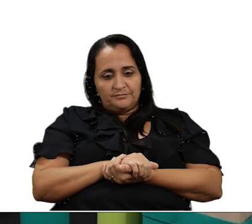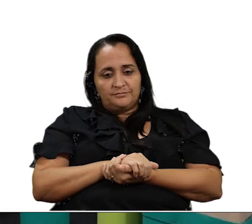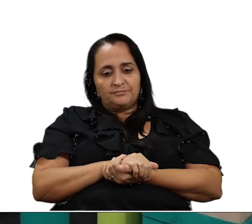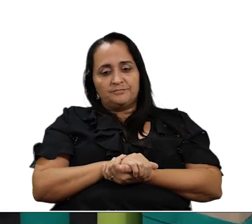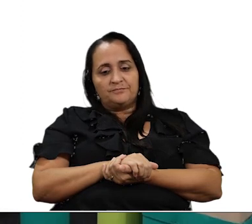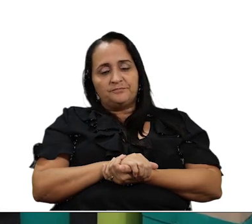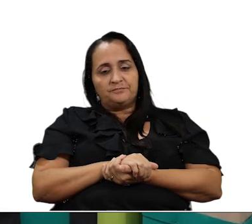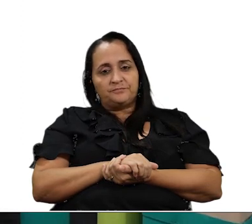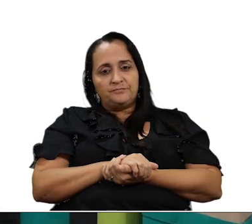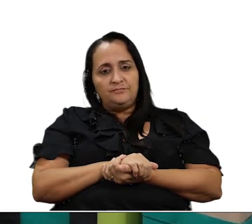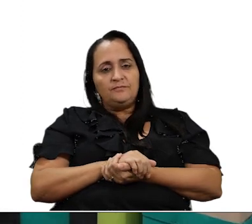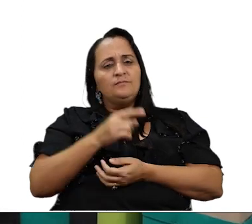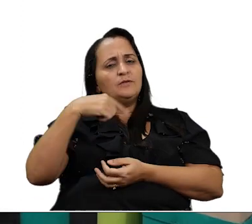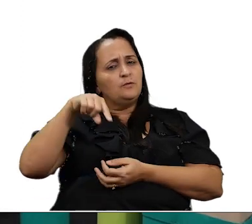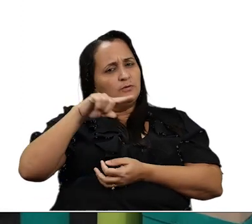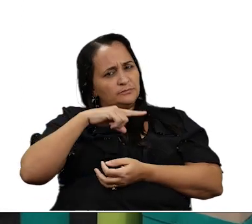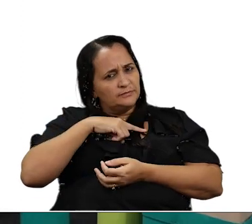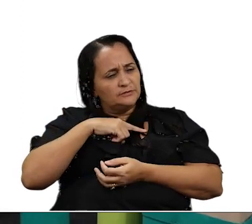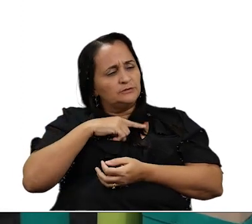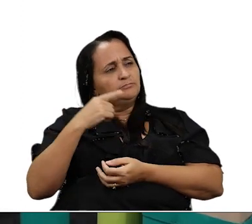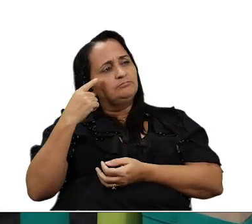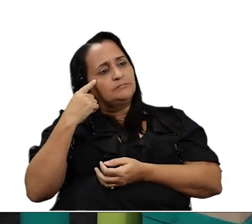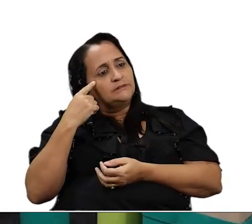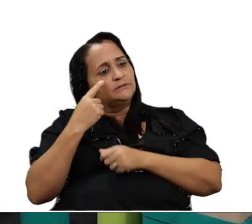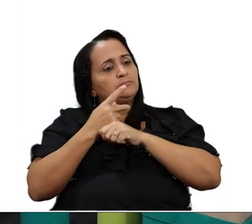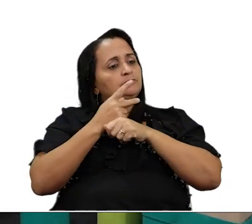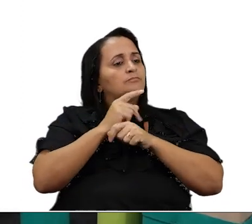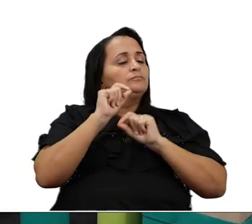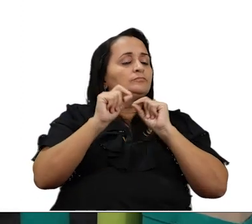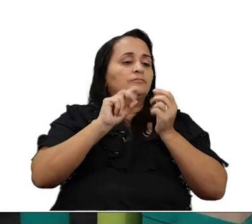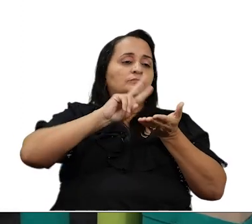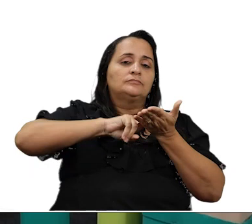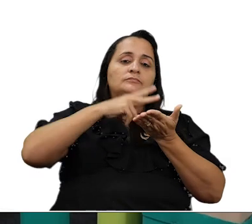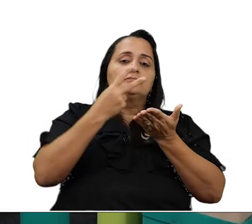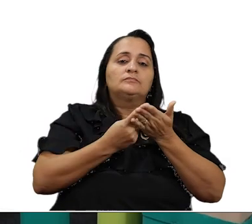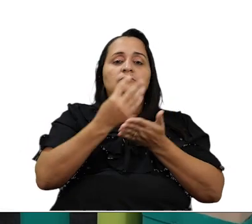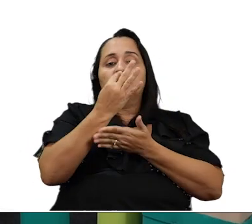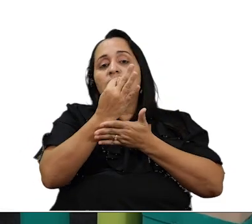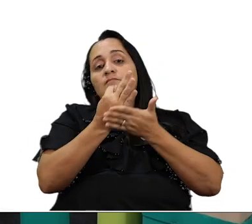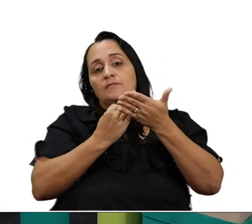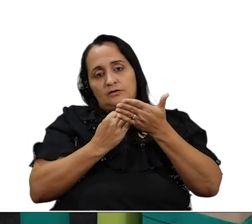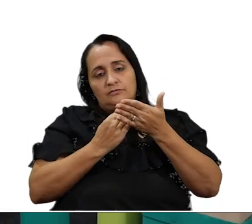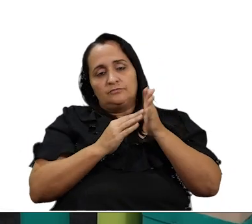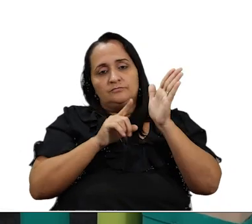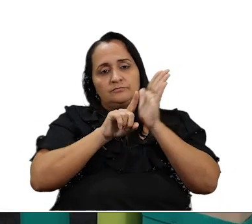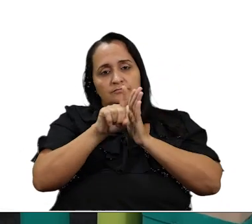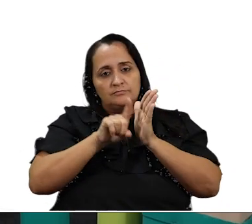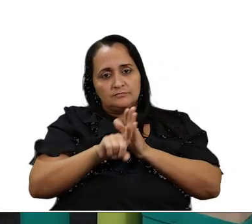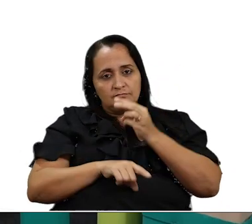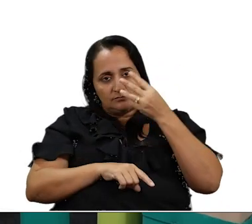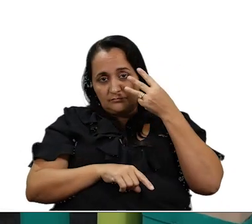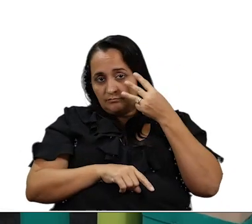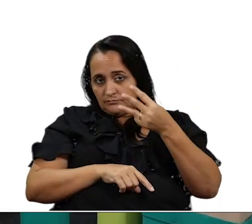Quando a gente busca interpretar um texto, essas são outras 3 perguntas que é importante